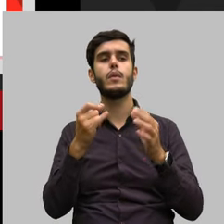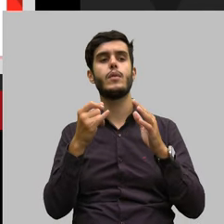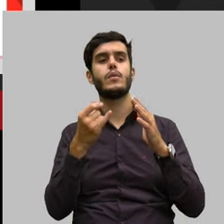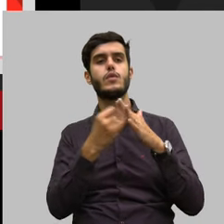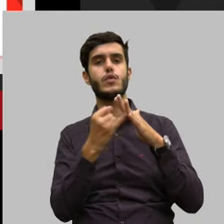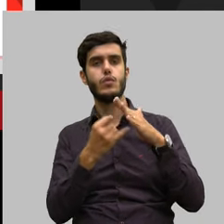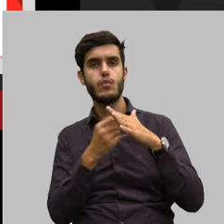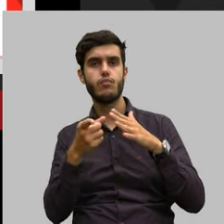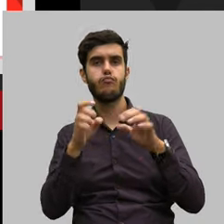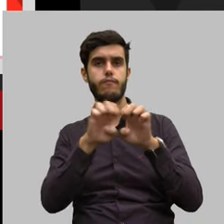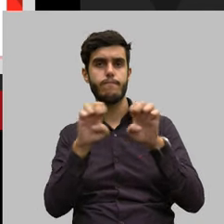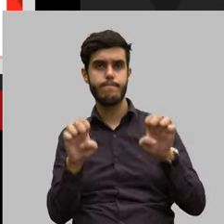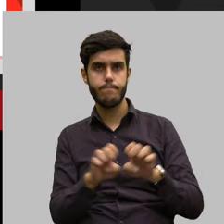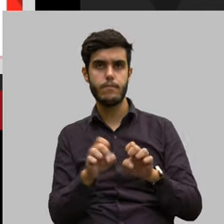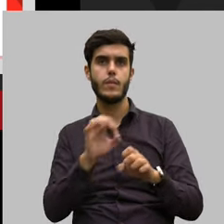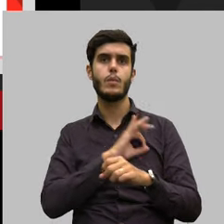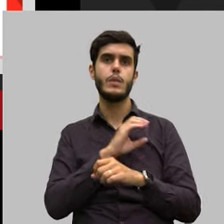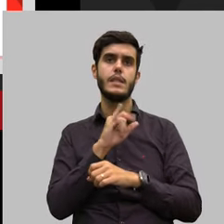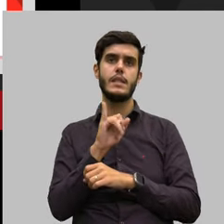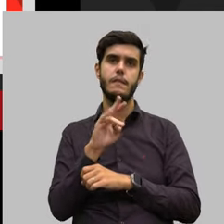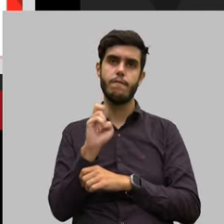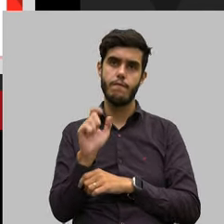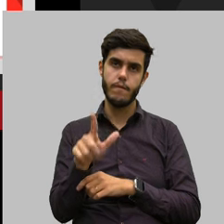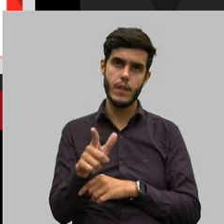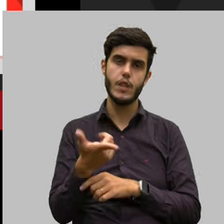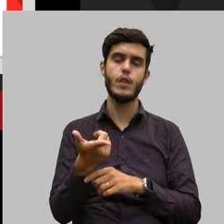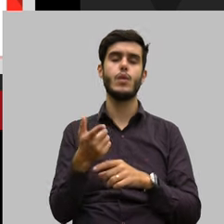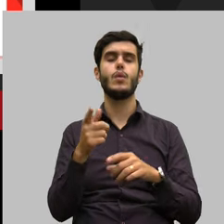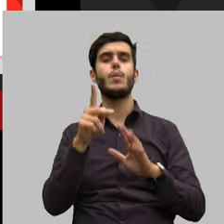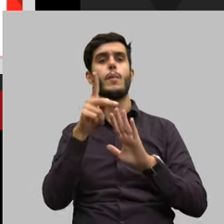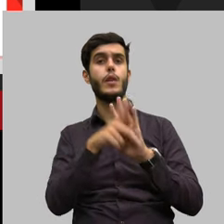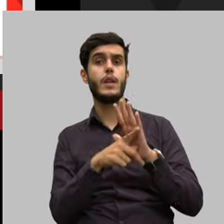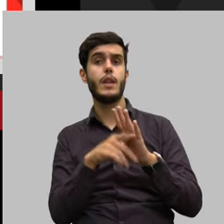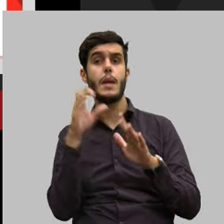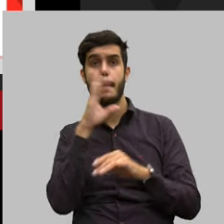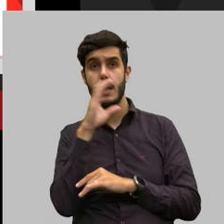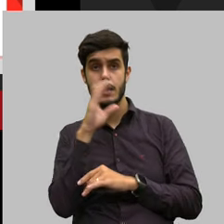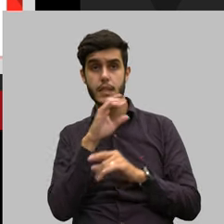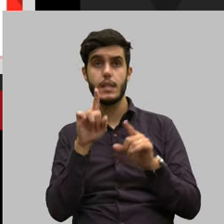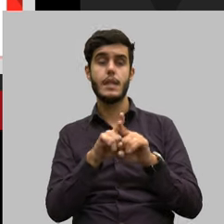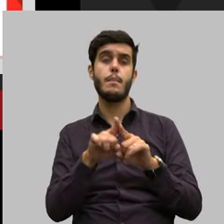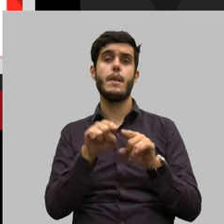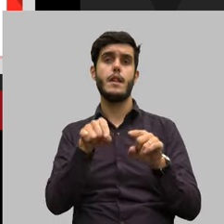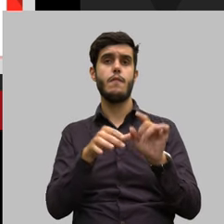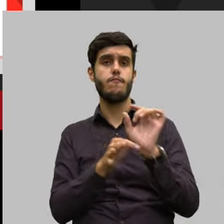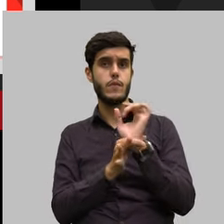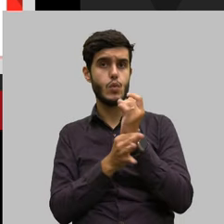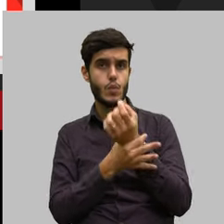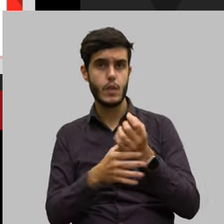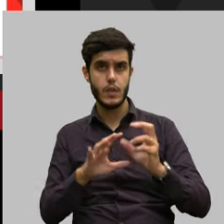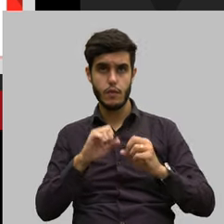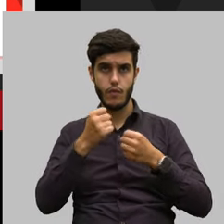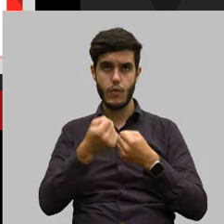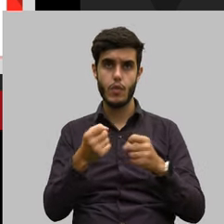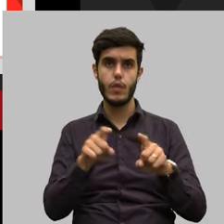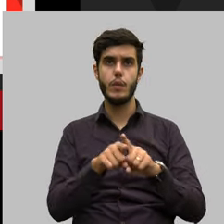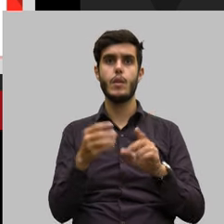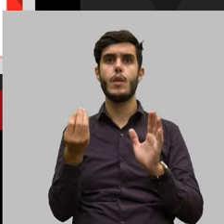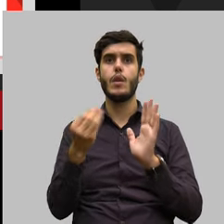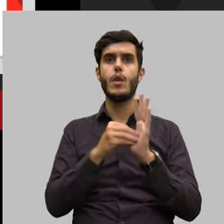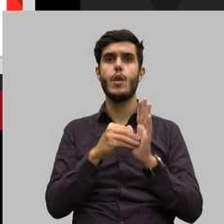nacional pela Polícia Civil aplicação do projeto emergência atendimento das forças de segurança como eu falei a implantação do trid digito